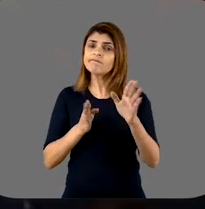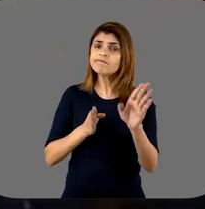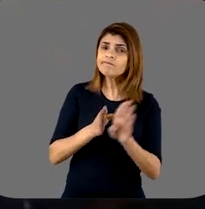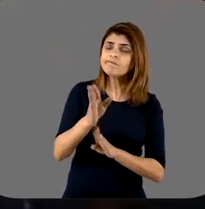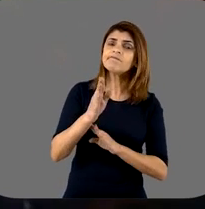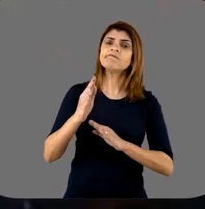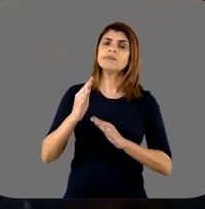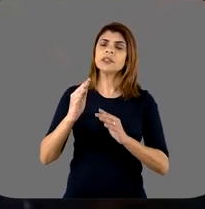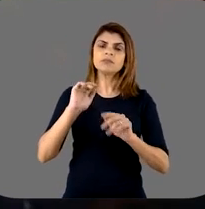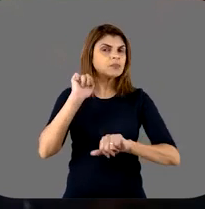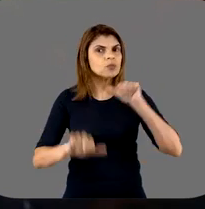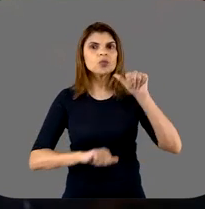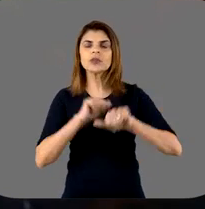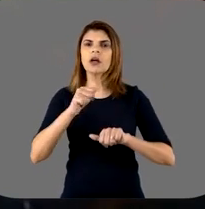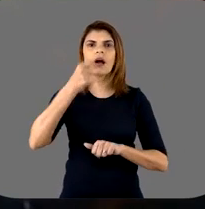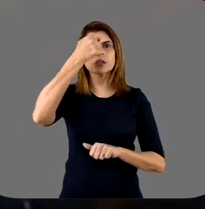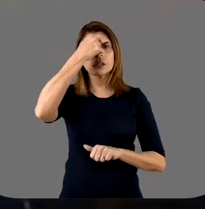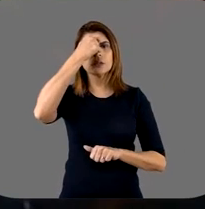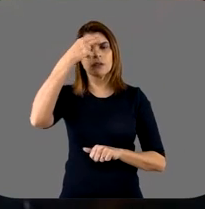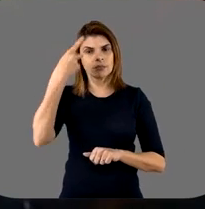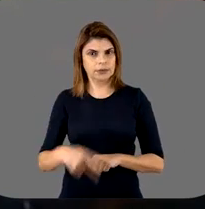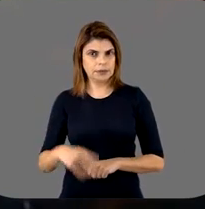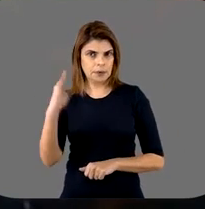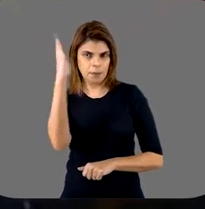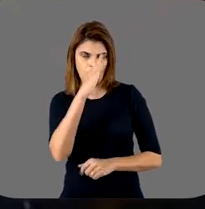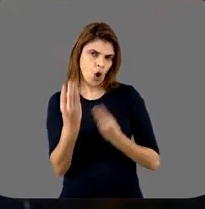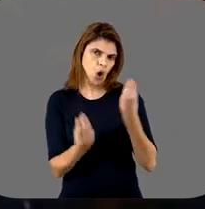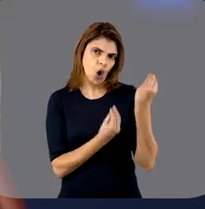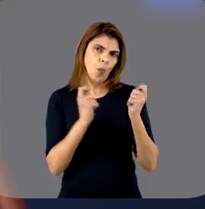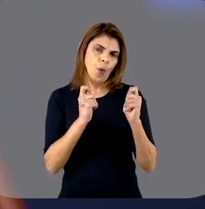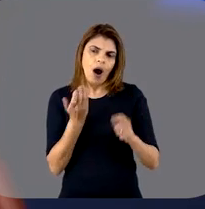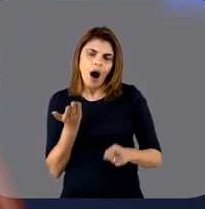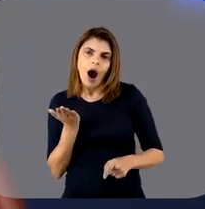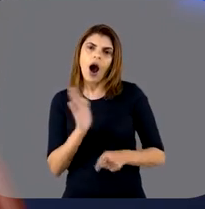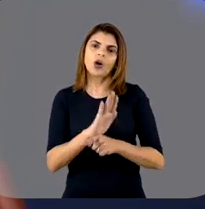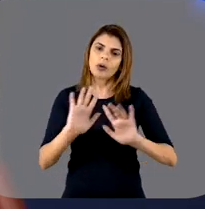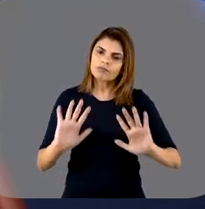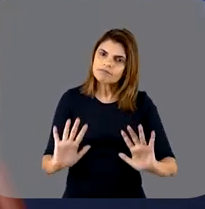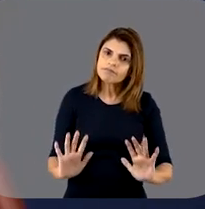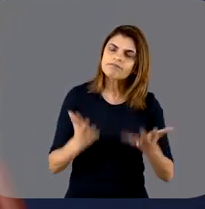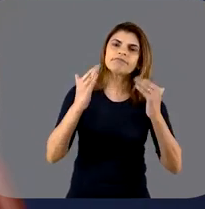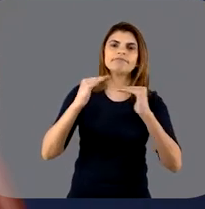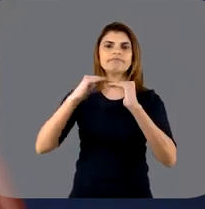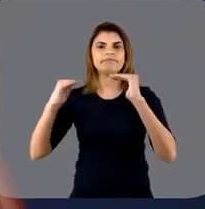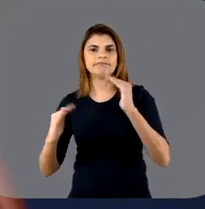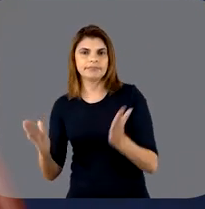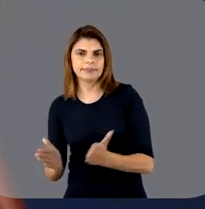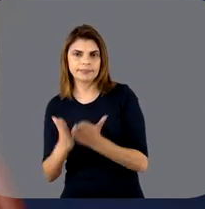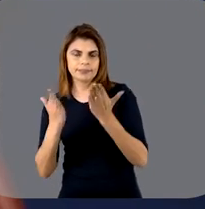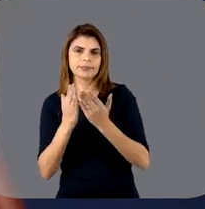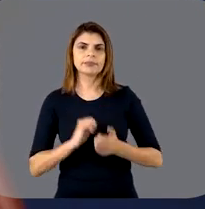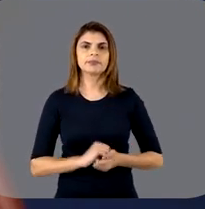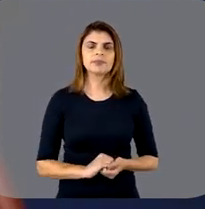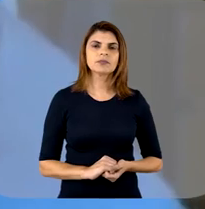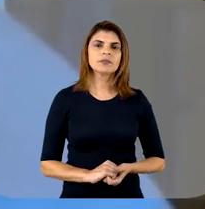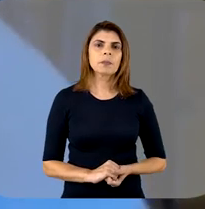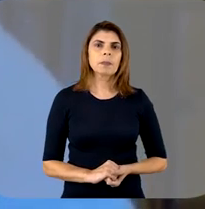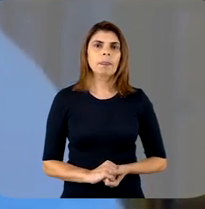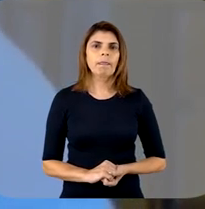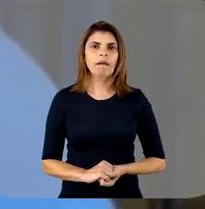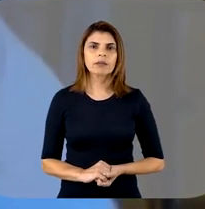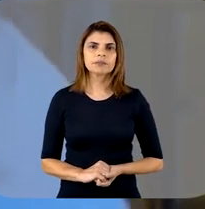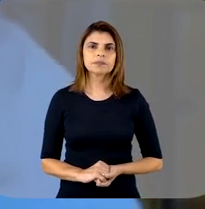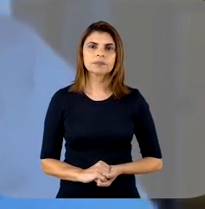em iniciativas e mudança, né, aqui para o nosso país, para a gente diminuir as desigualdades?